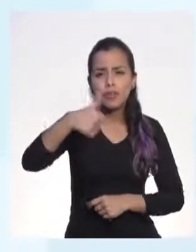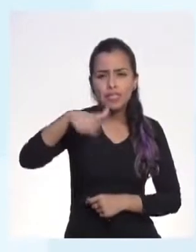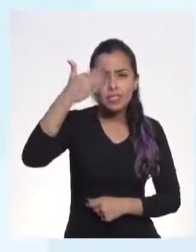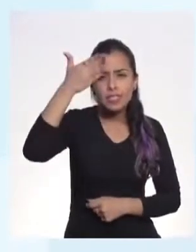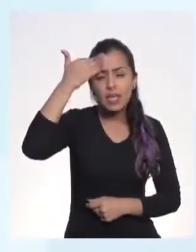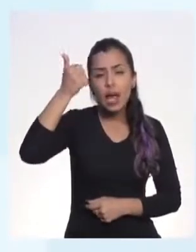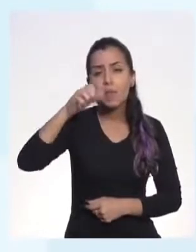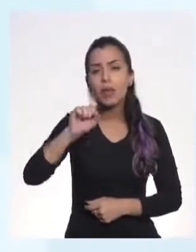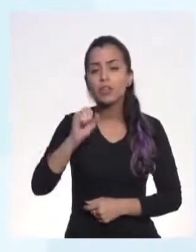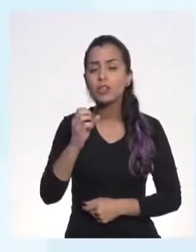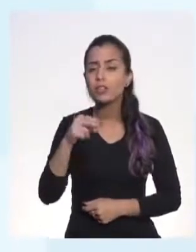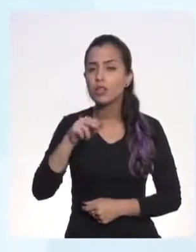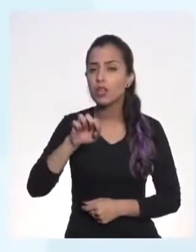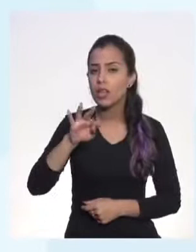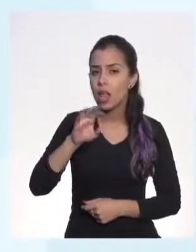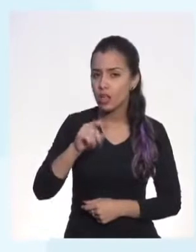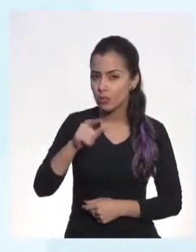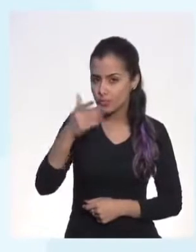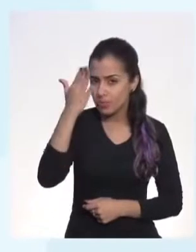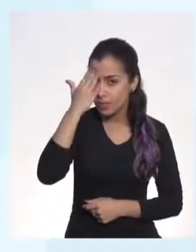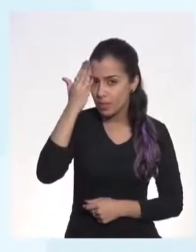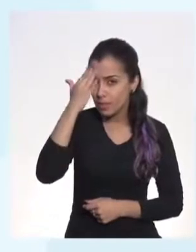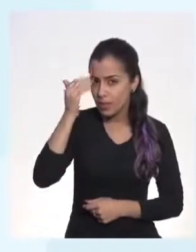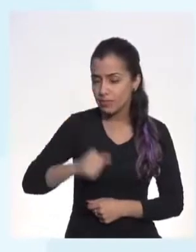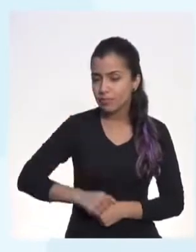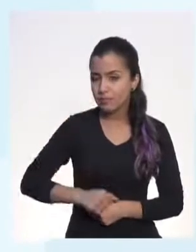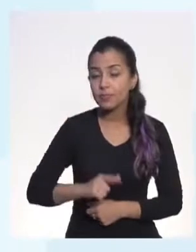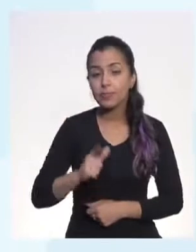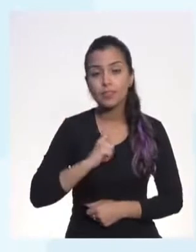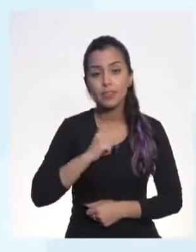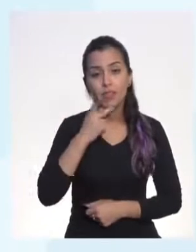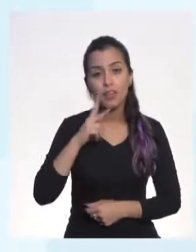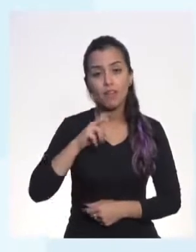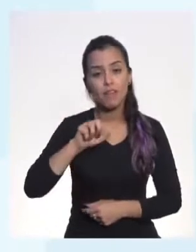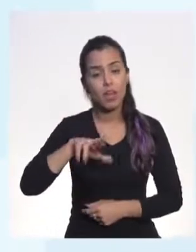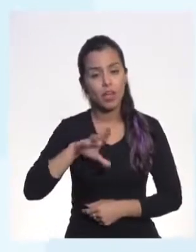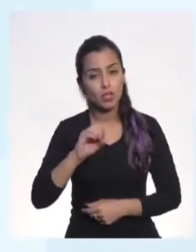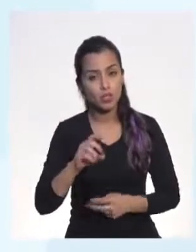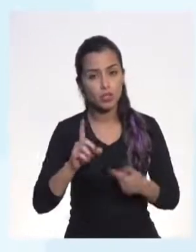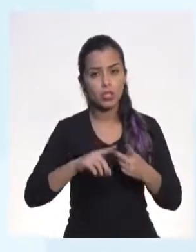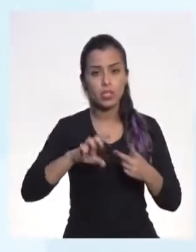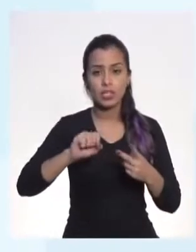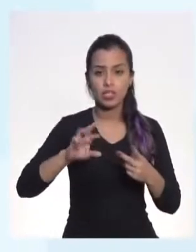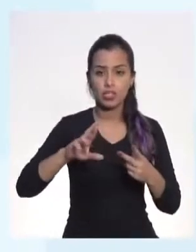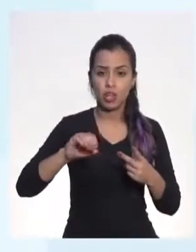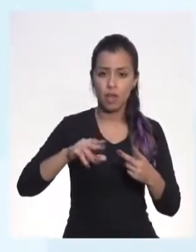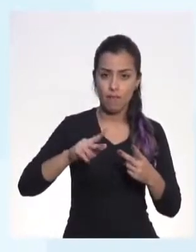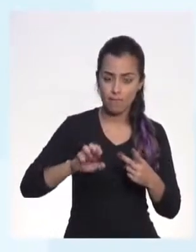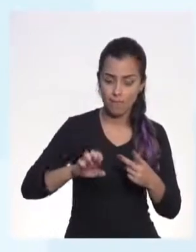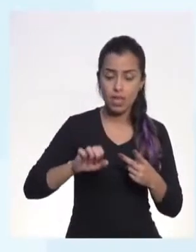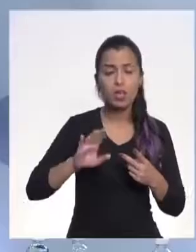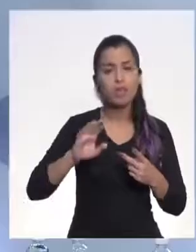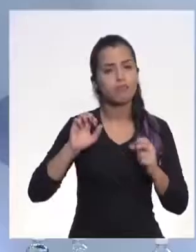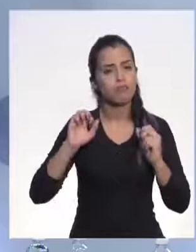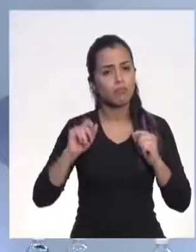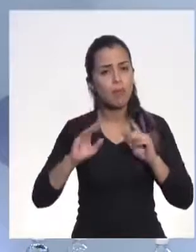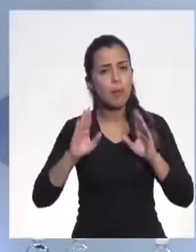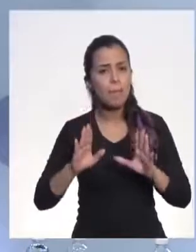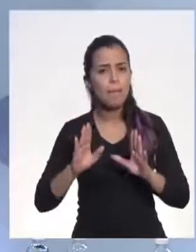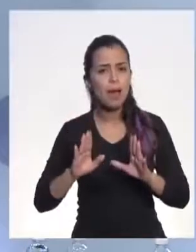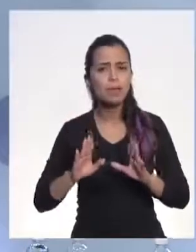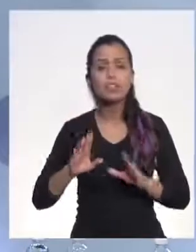é soneto tal Alisson você tá falando tem versus tem estrofes mas o que que é soneto vocês já ouviram falar